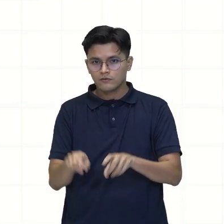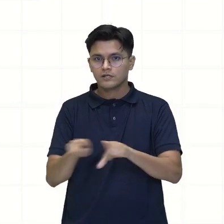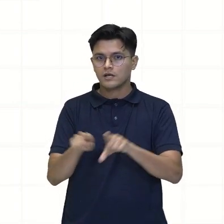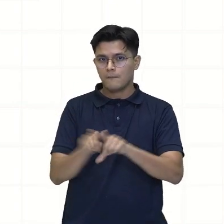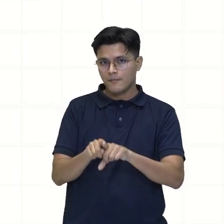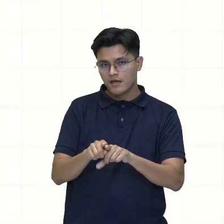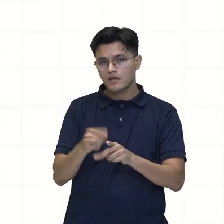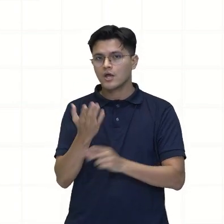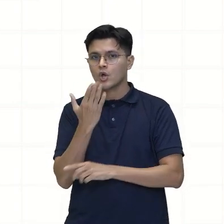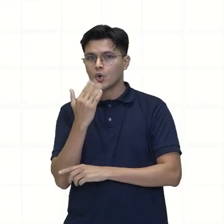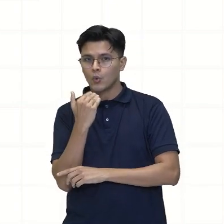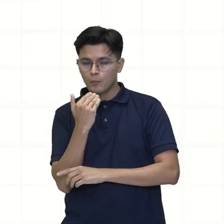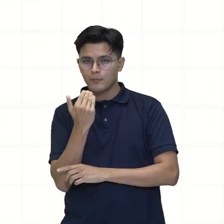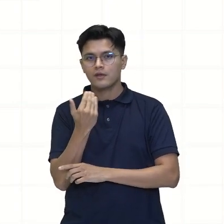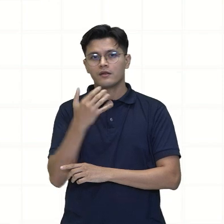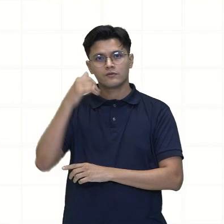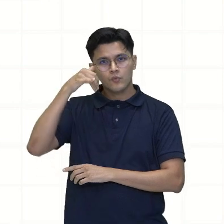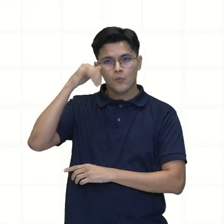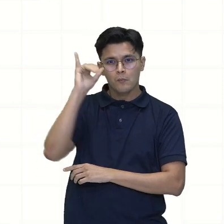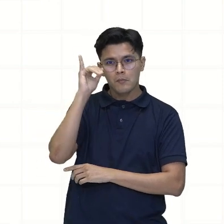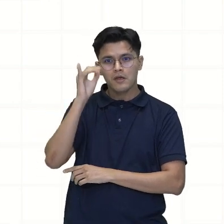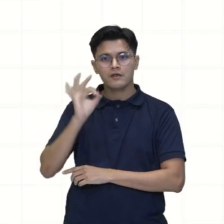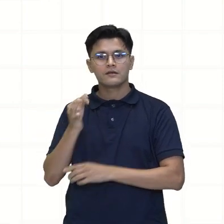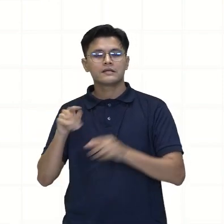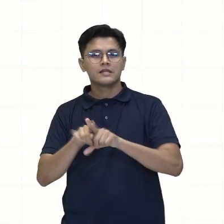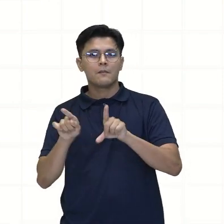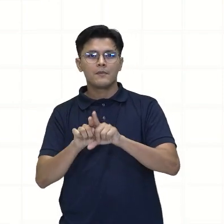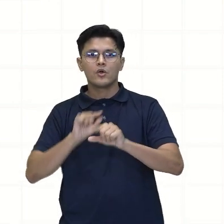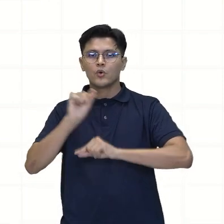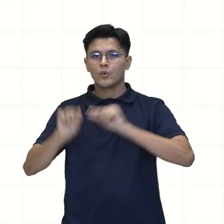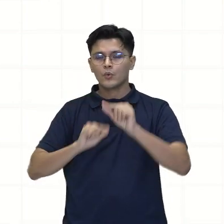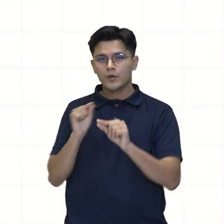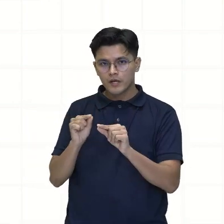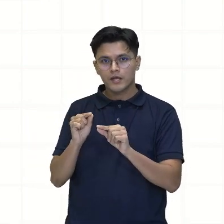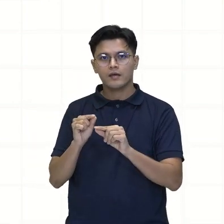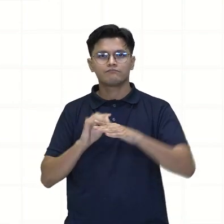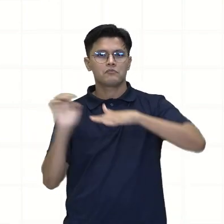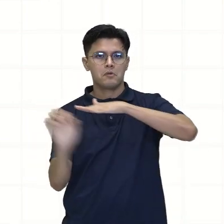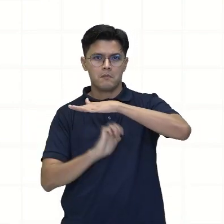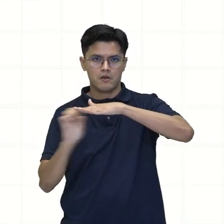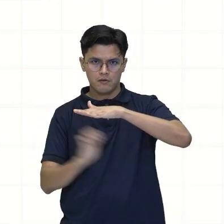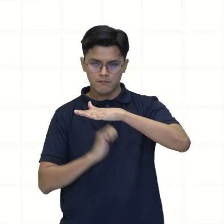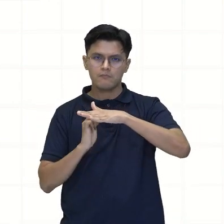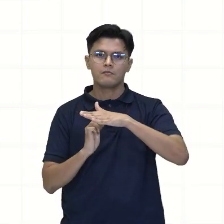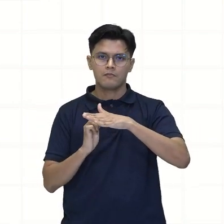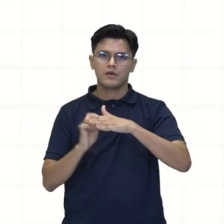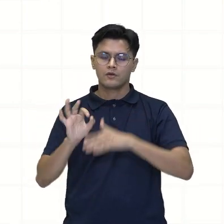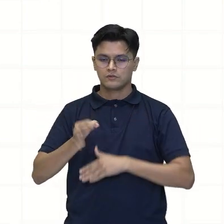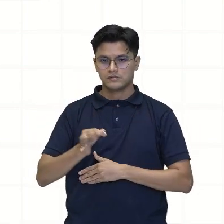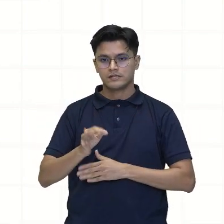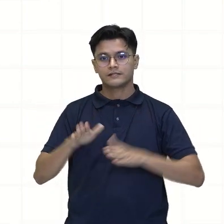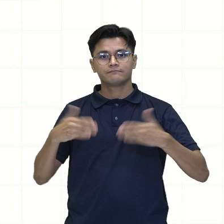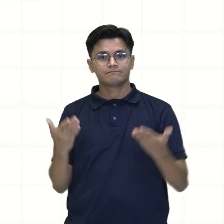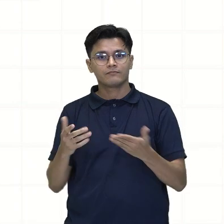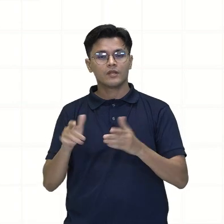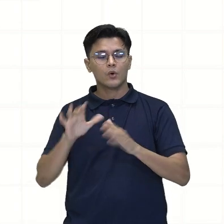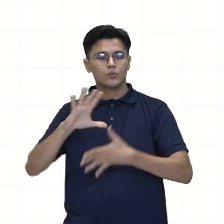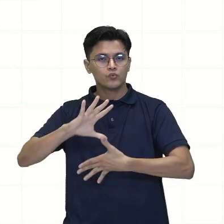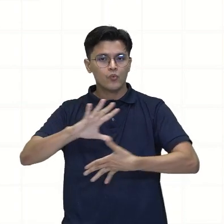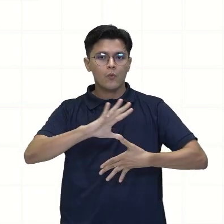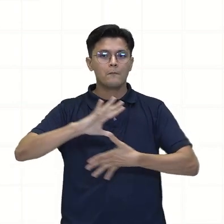também aqueles grandes empreendimentos. Então, nesse mapa, nós temos essa localização